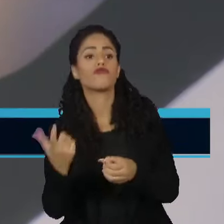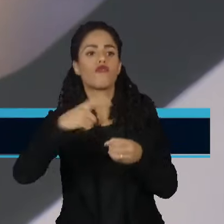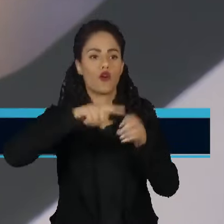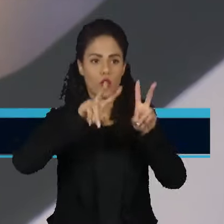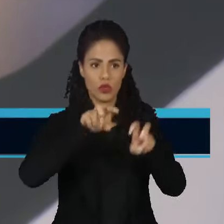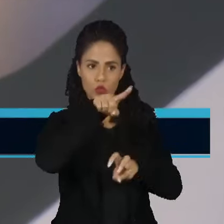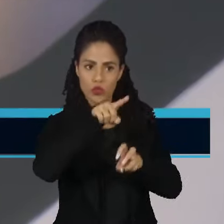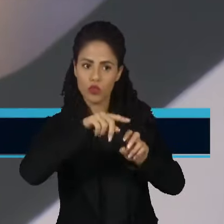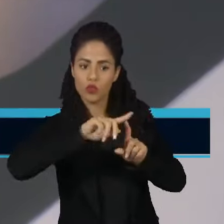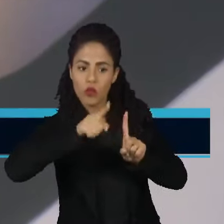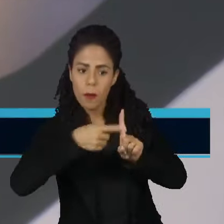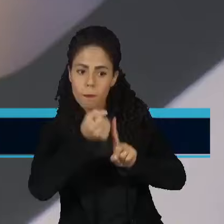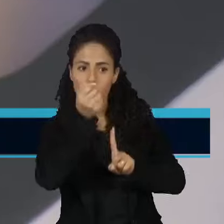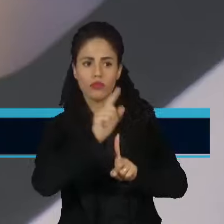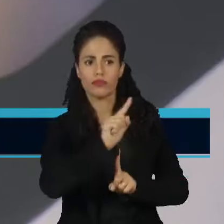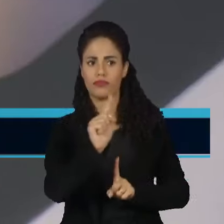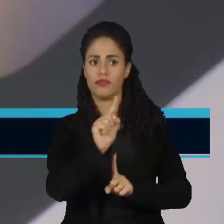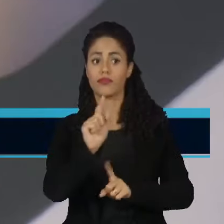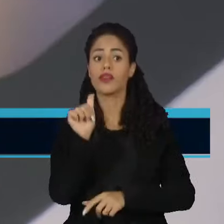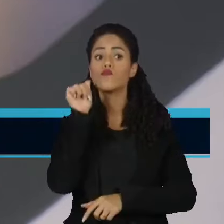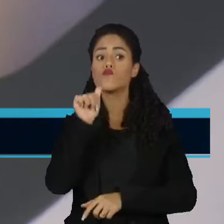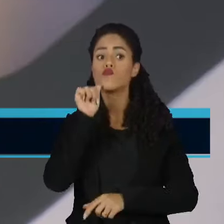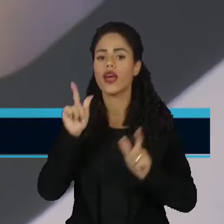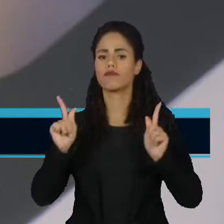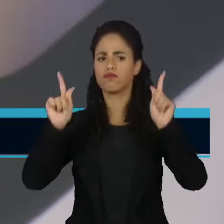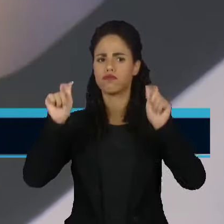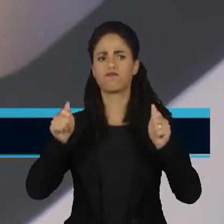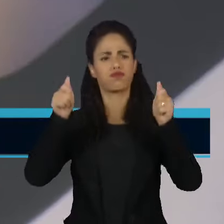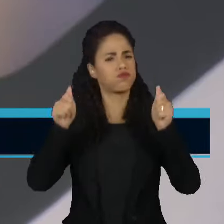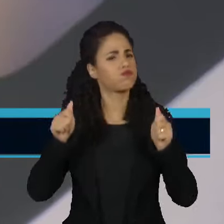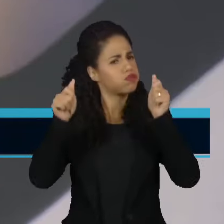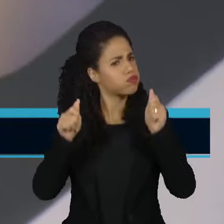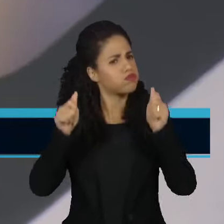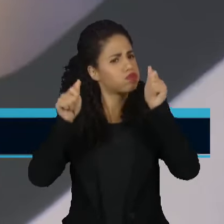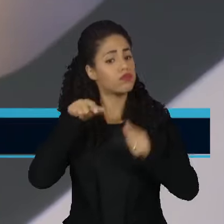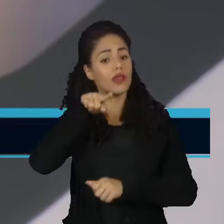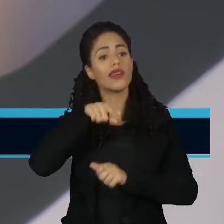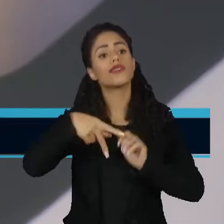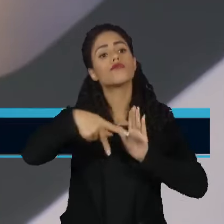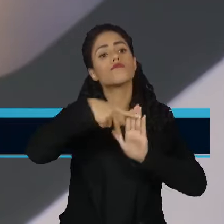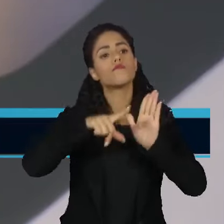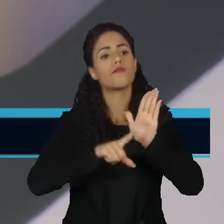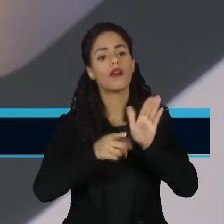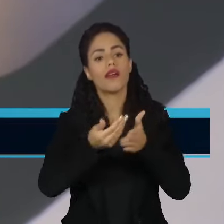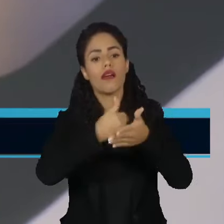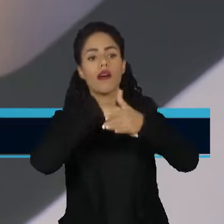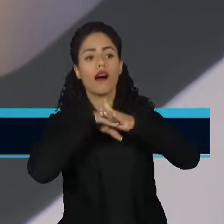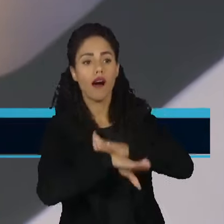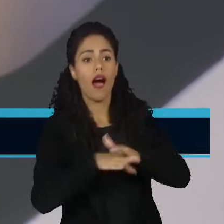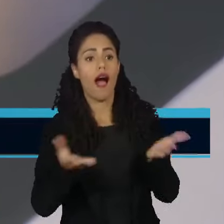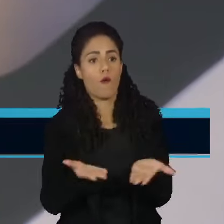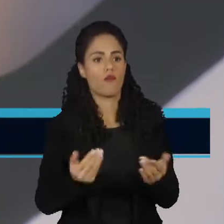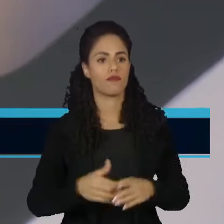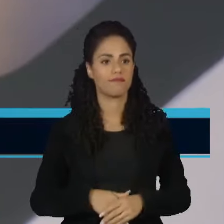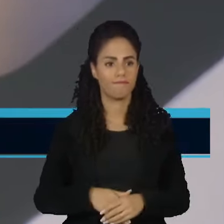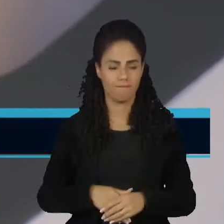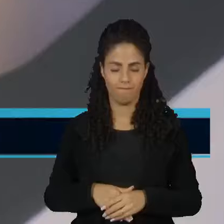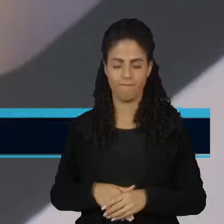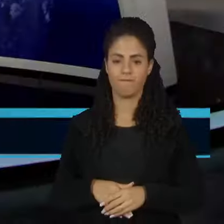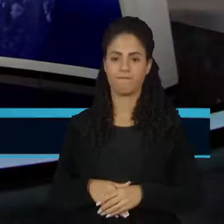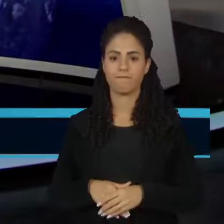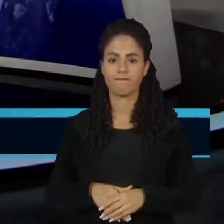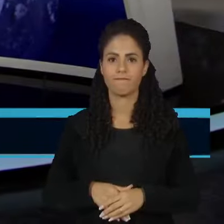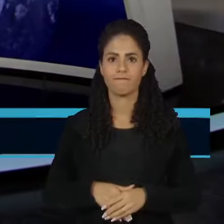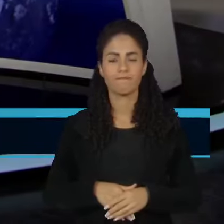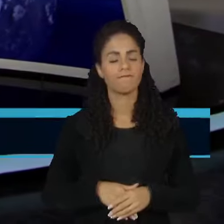suficiente. As mulheres foram para a rua hoje para dizer que este projeto tem que ser arquivado agora.